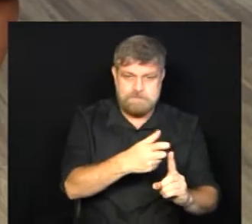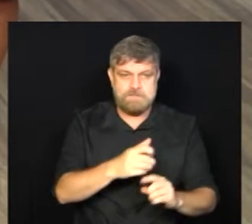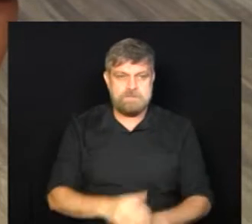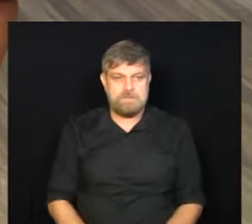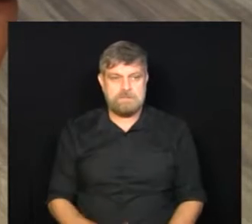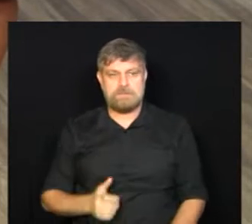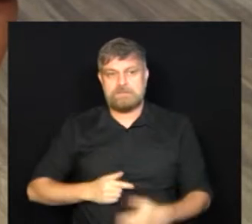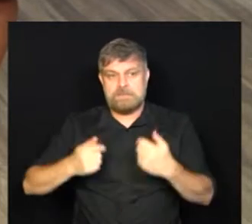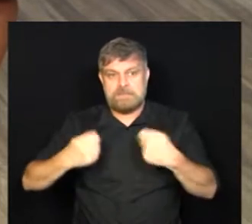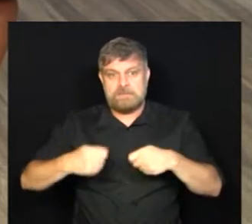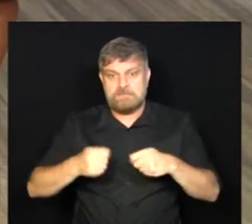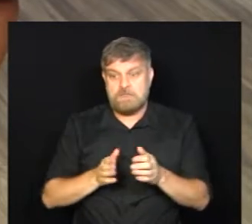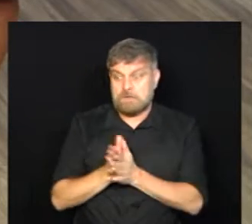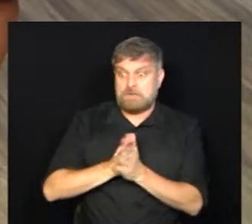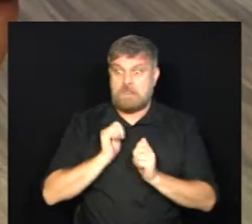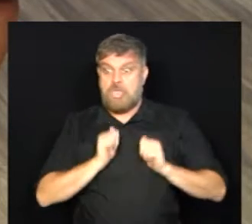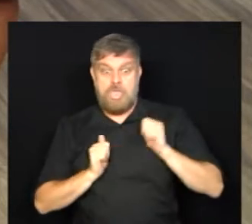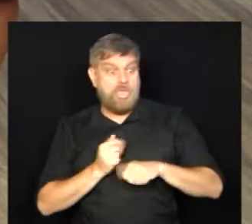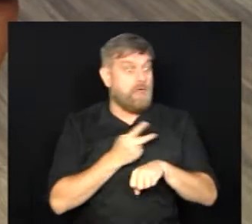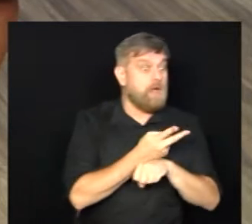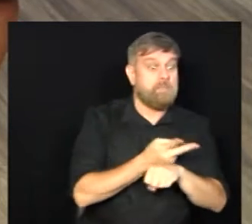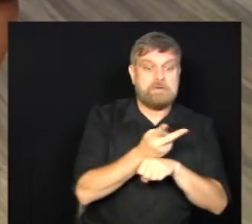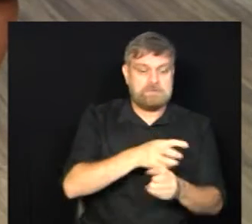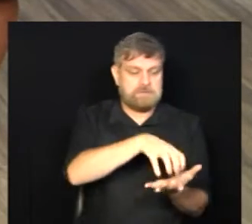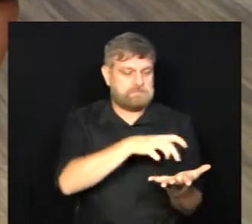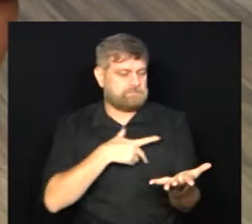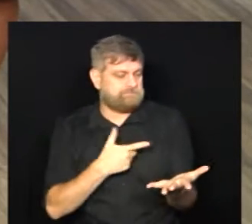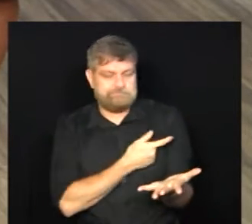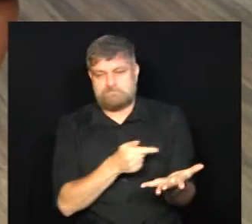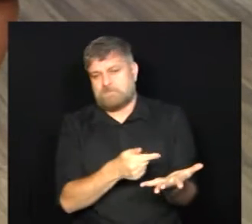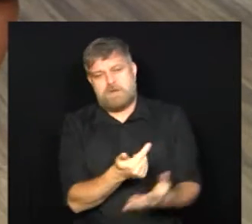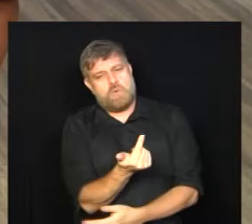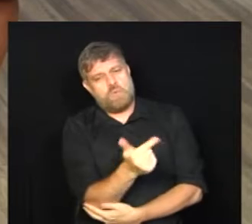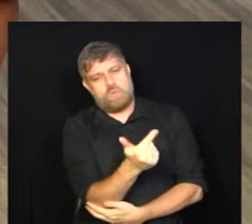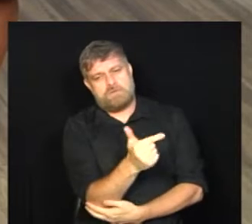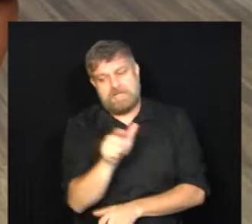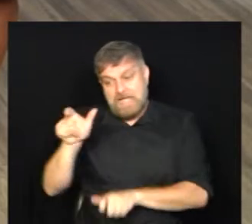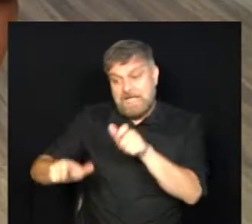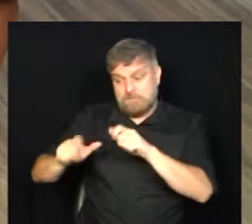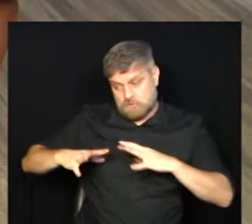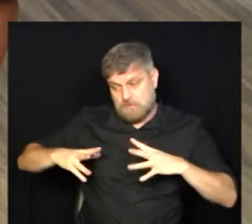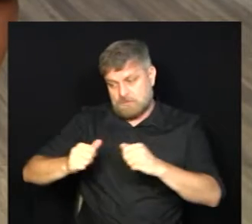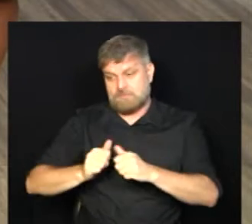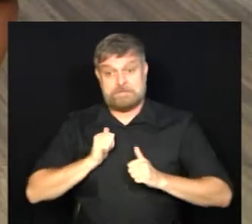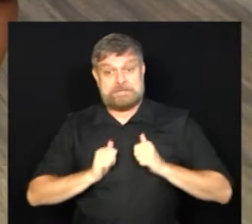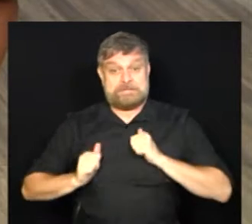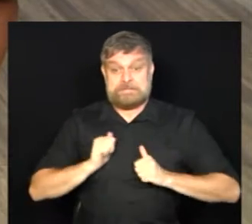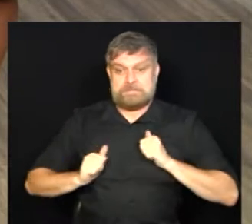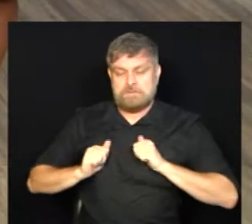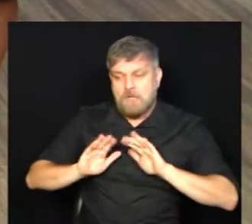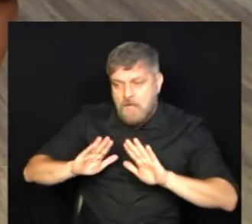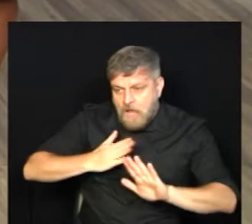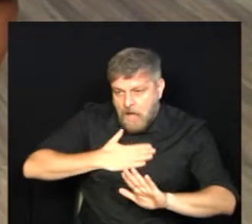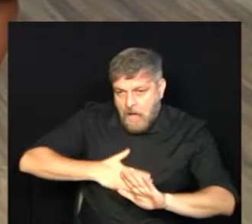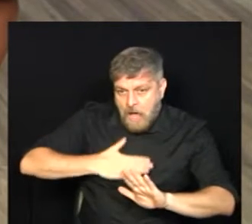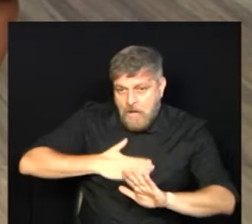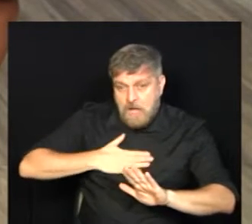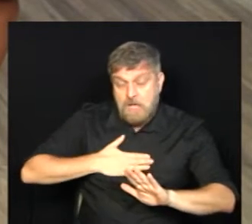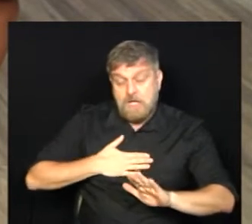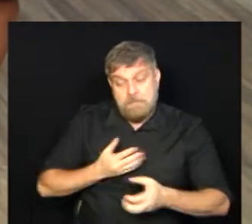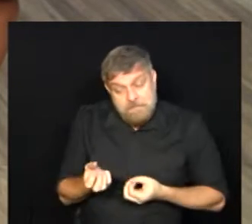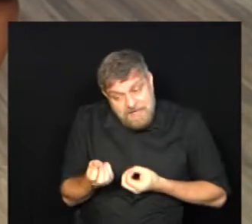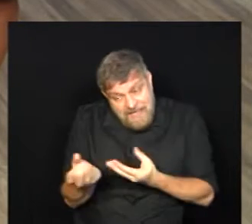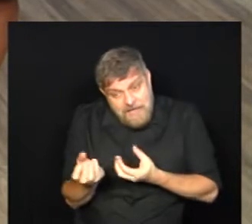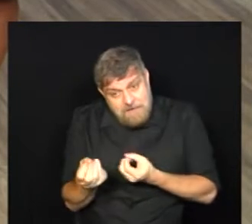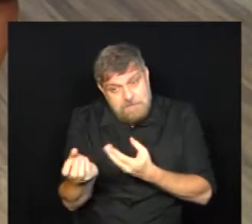Não precisa já sair procurando o posto de saúde. Eu sei que está todo mundo na ansiedade, mas ainda é um momento de conferir as